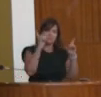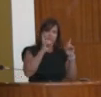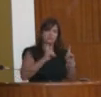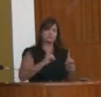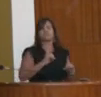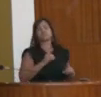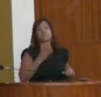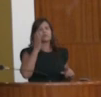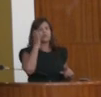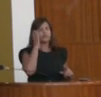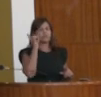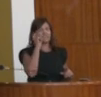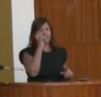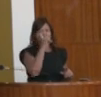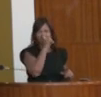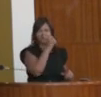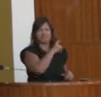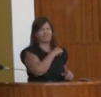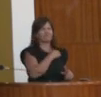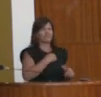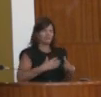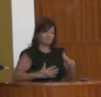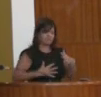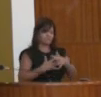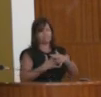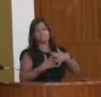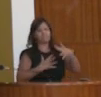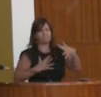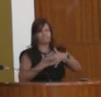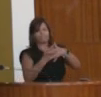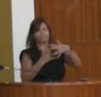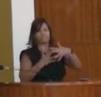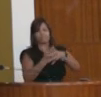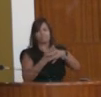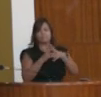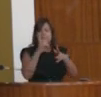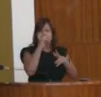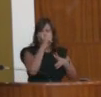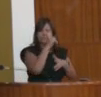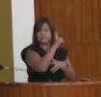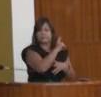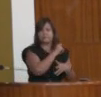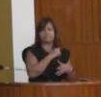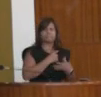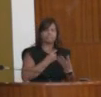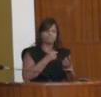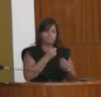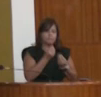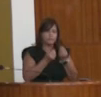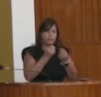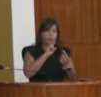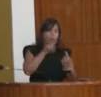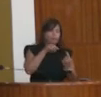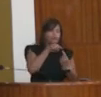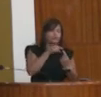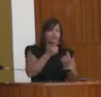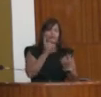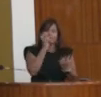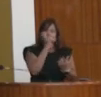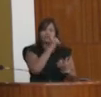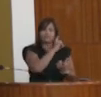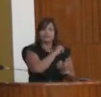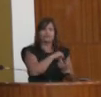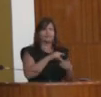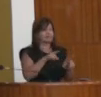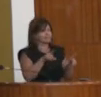difícil atravessar as barreiras, alcançar os objetivos, só sabe quem tem. E parabenizar o prefeito Neto,